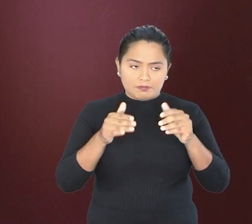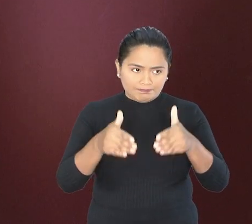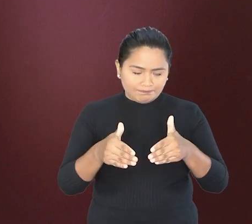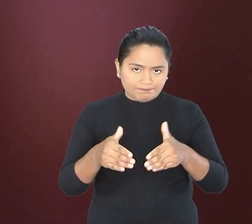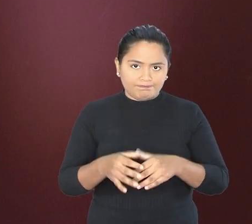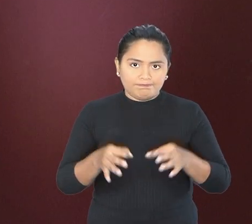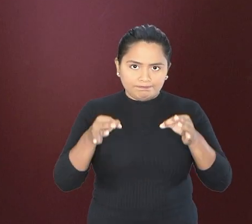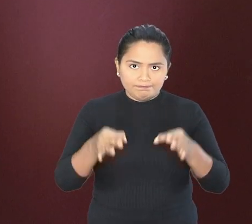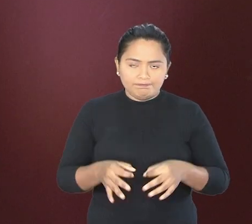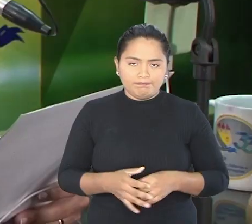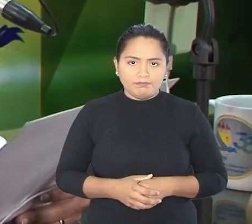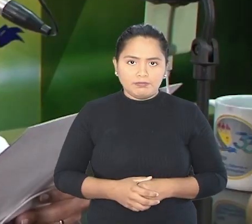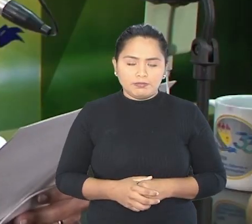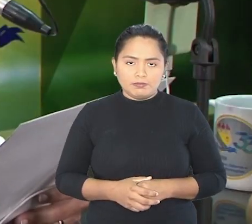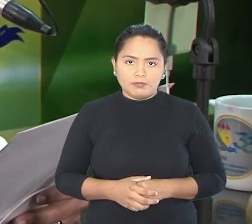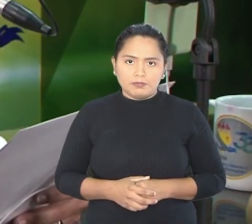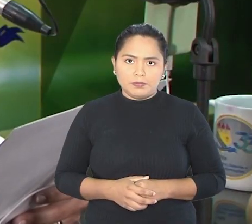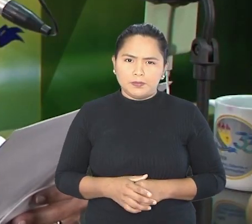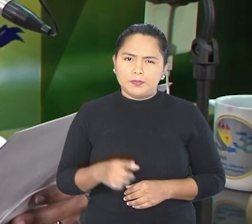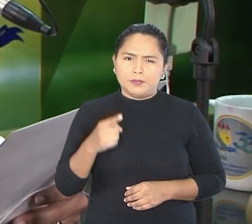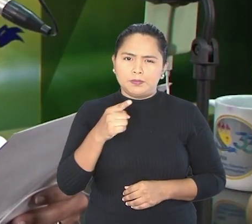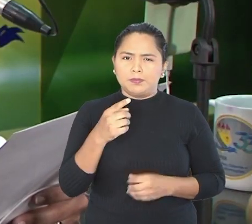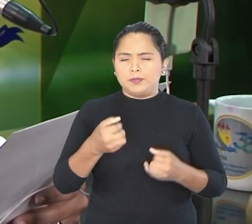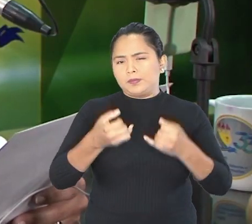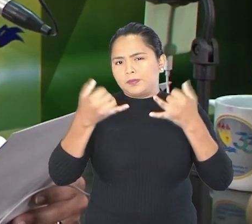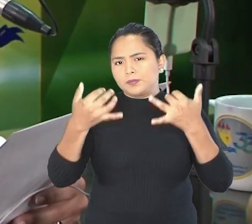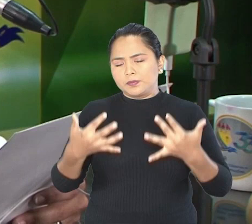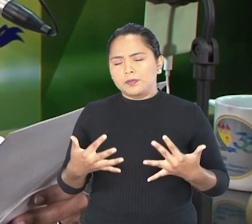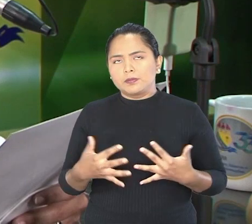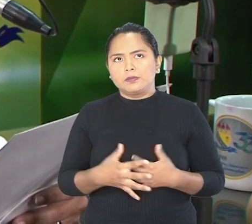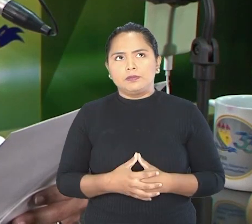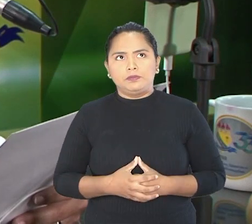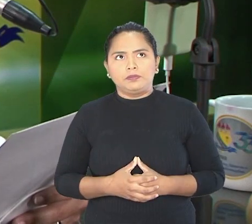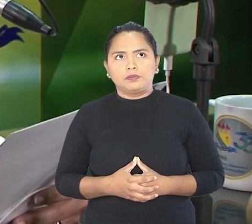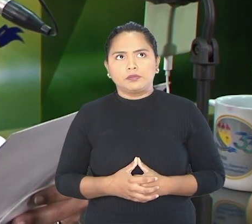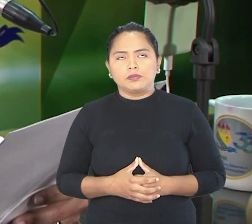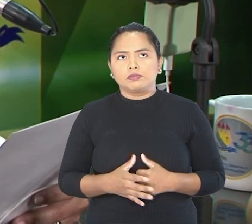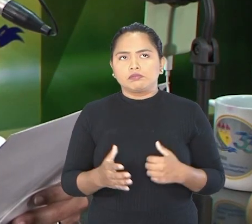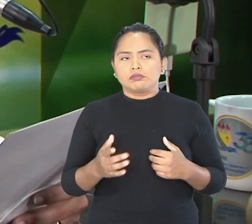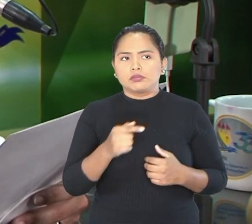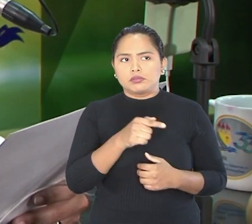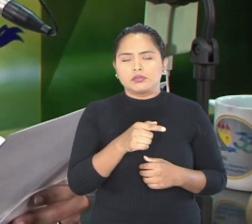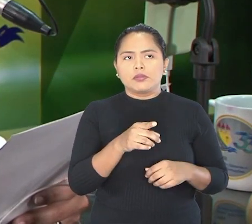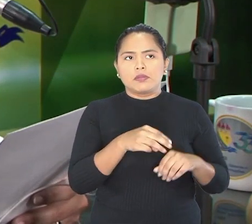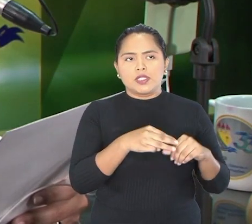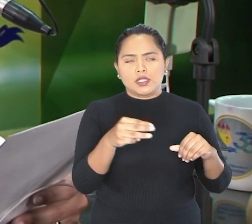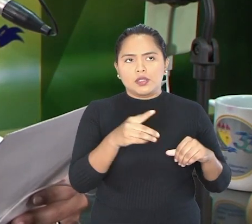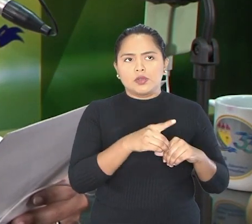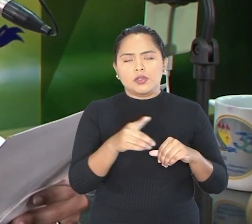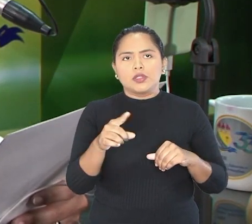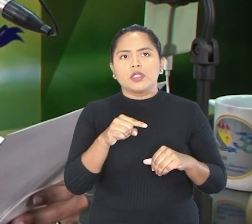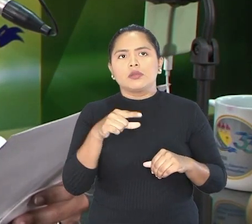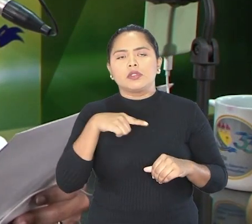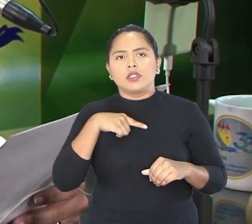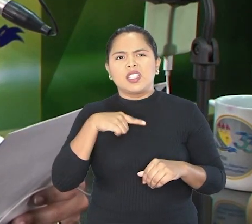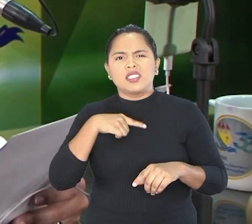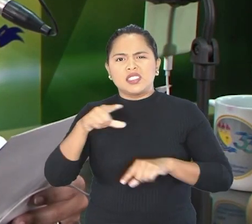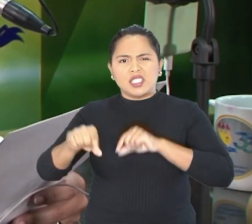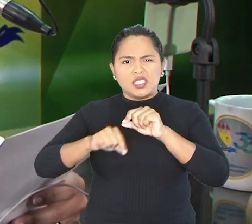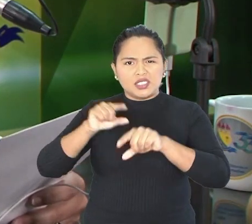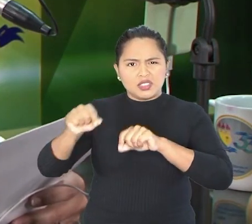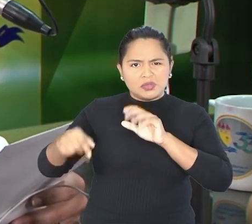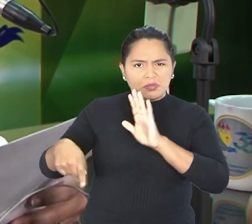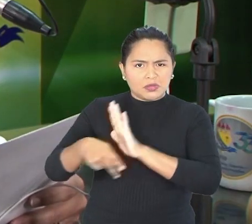específicas. Você falou agora há pouco, quando a gente estava falando do mestrado, do doutorado, que existe um seletivo para